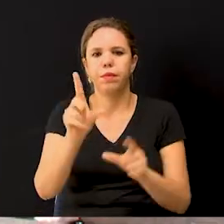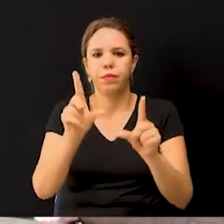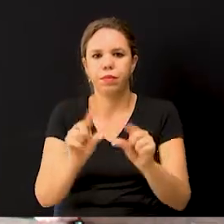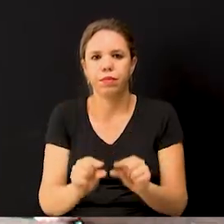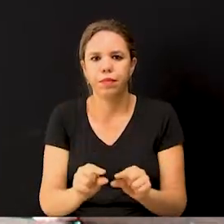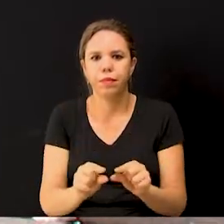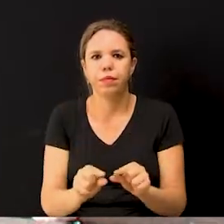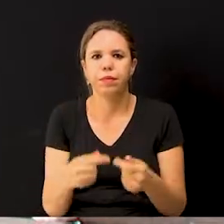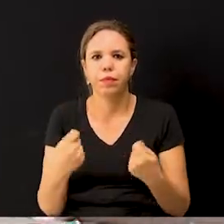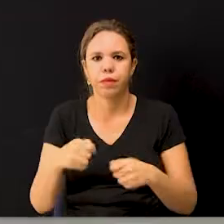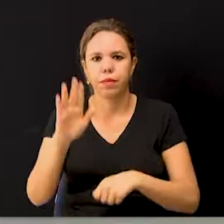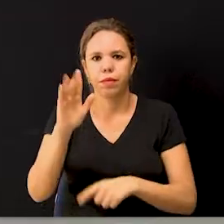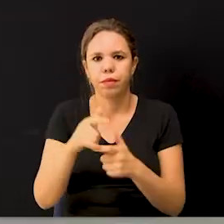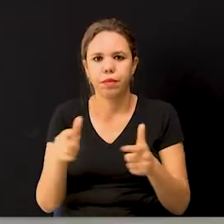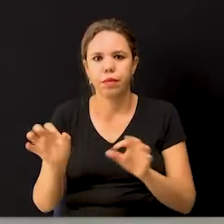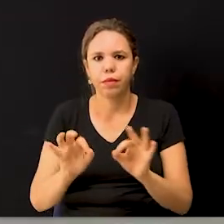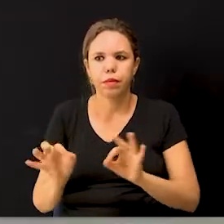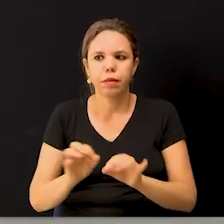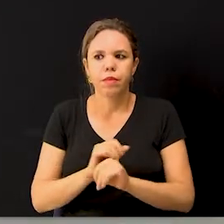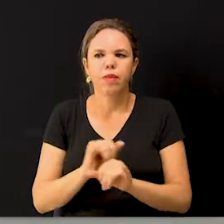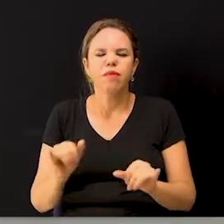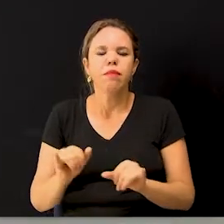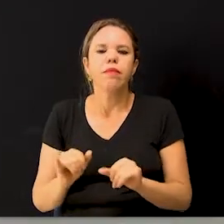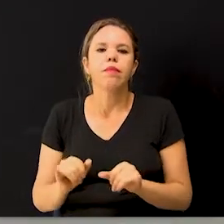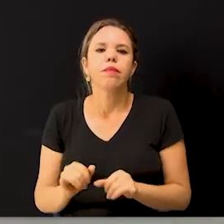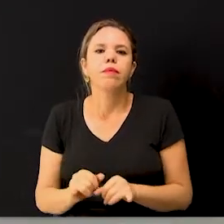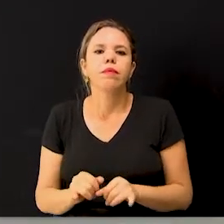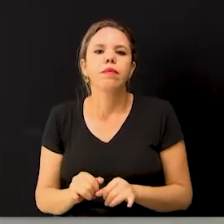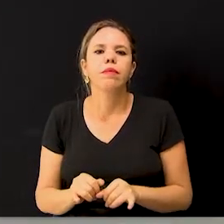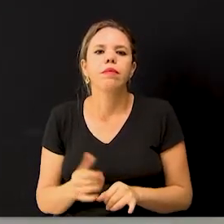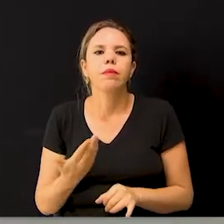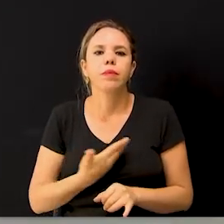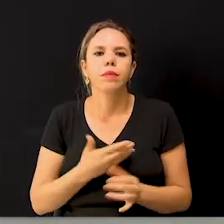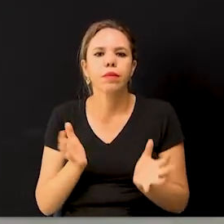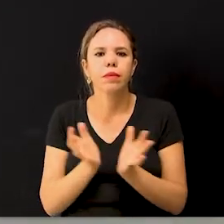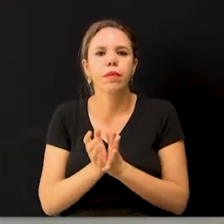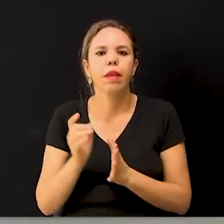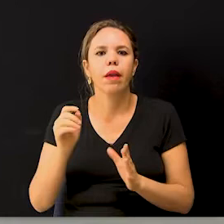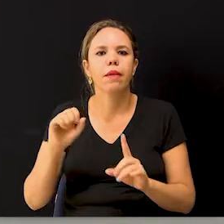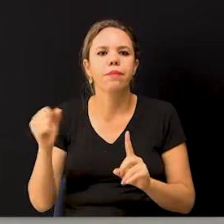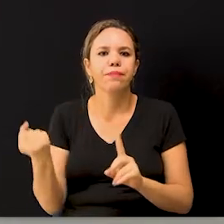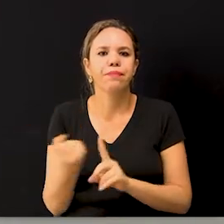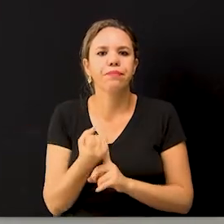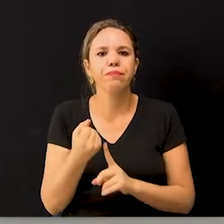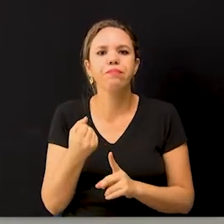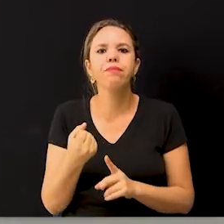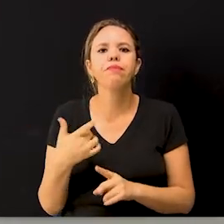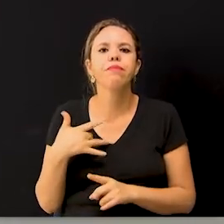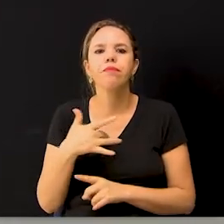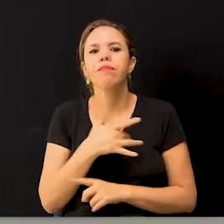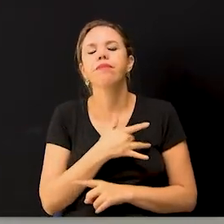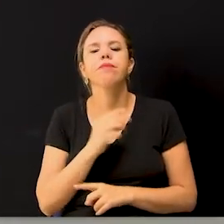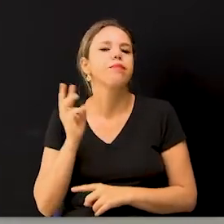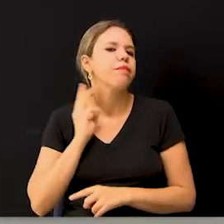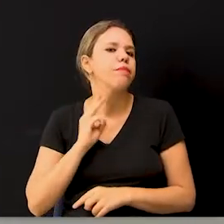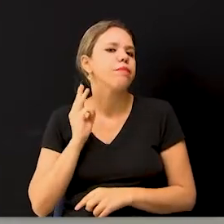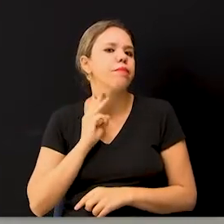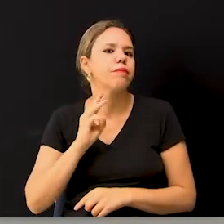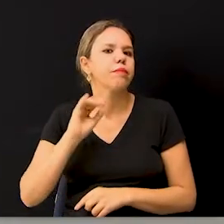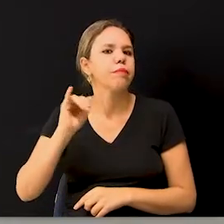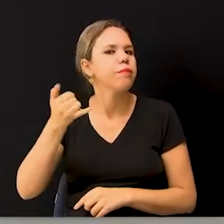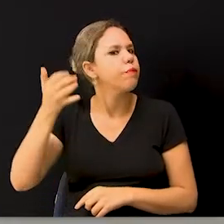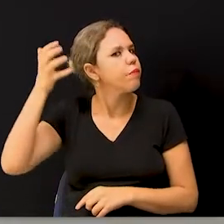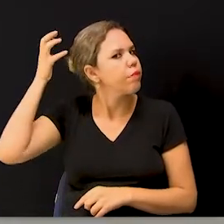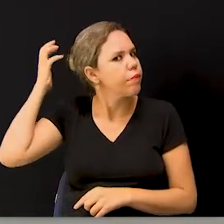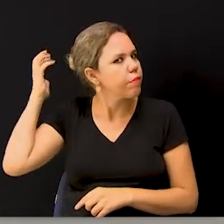continua abaixo do esperado. Conclamo aqui os meus pares da Comissão de Política Social e Saúde, Cecílio Santos,